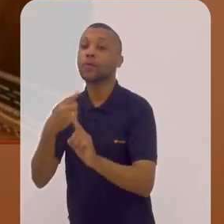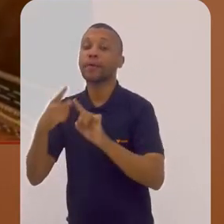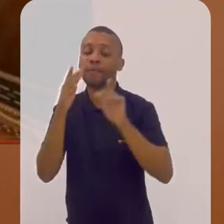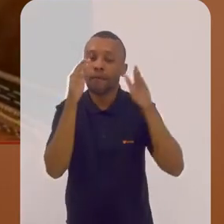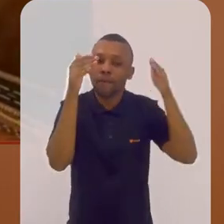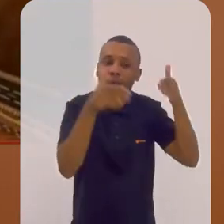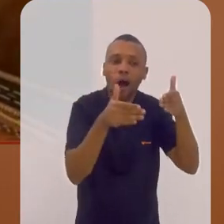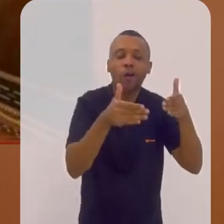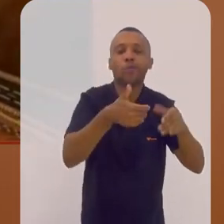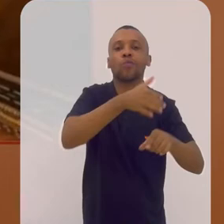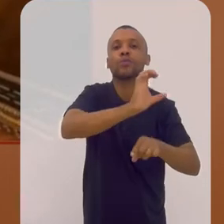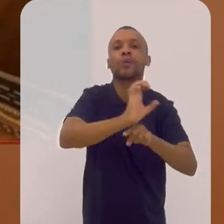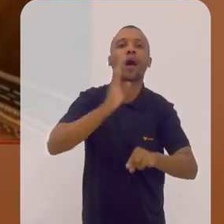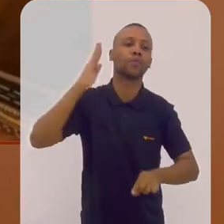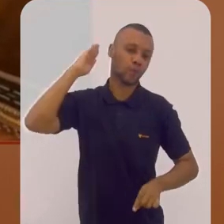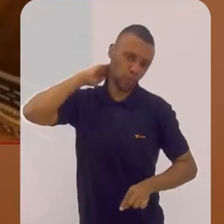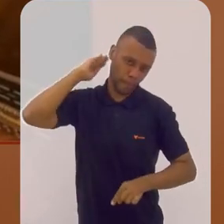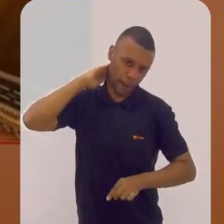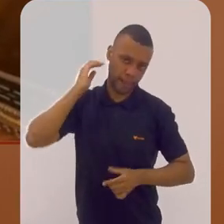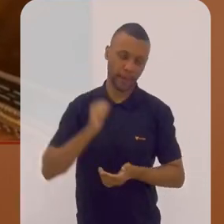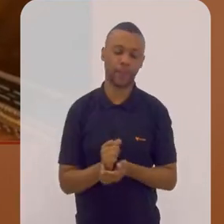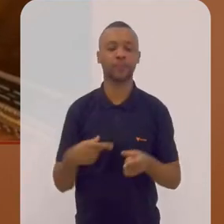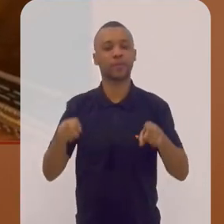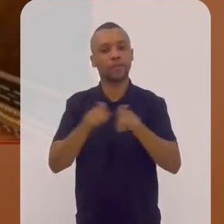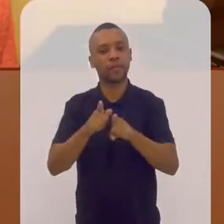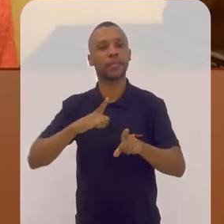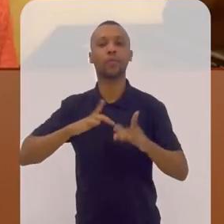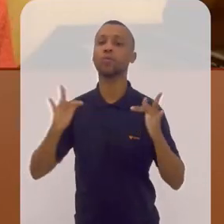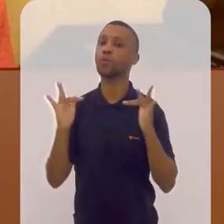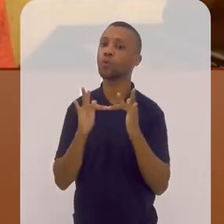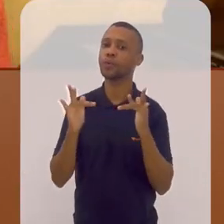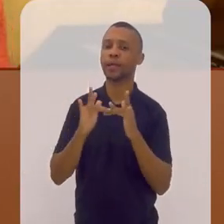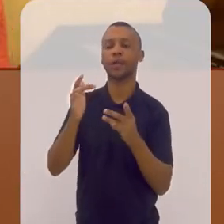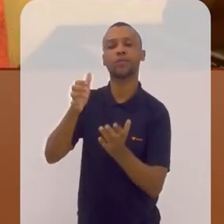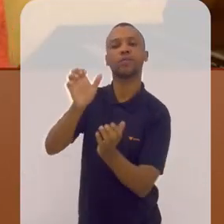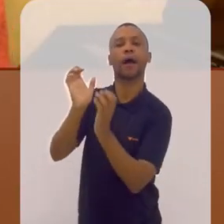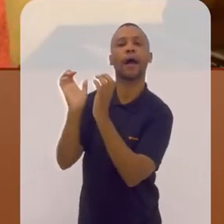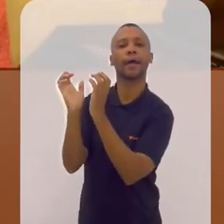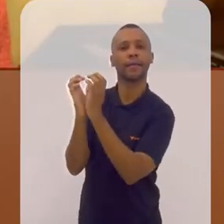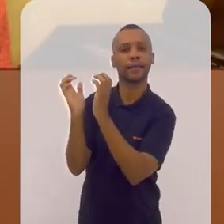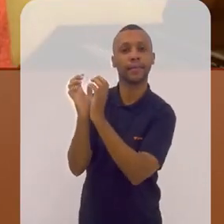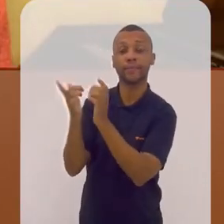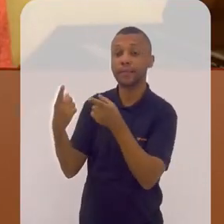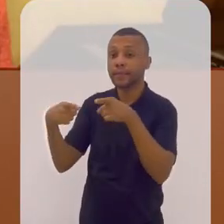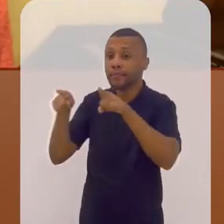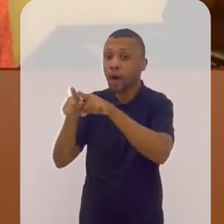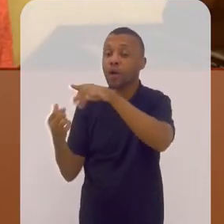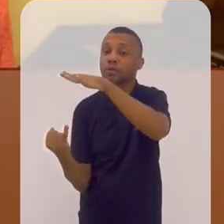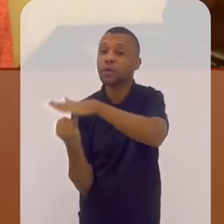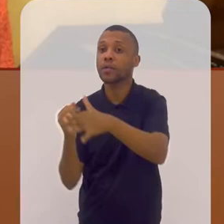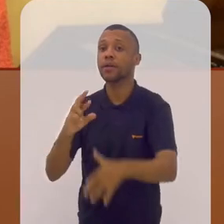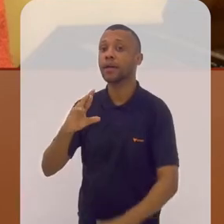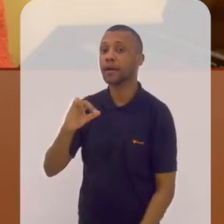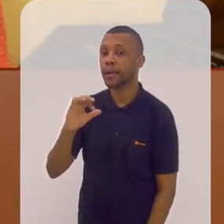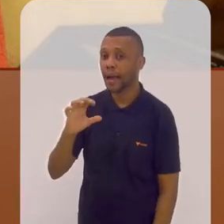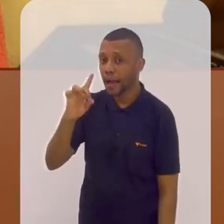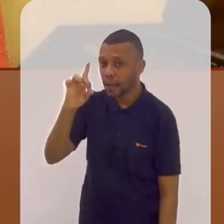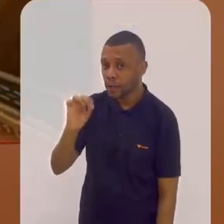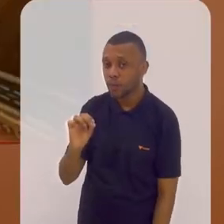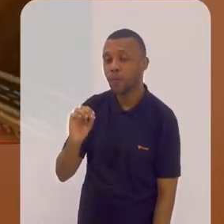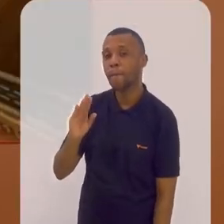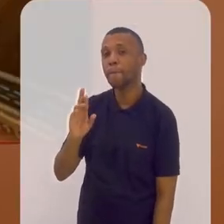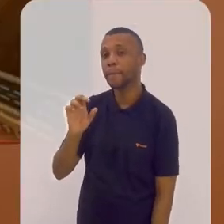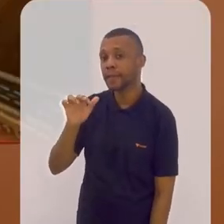ao Pará. Também estamos em contato com uma equipe de Recife, que está próxima ao Instituto Ricardo Brennand,